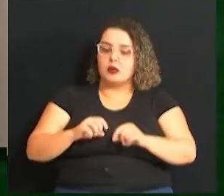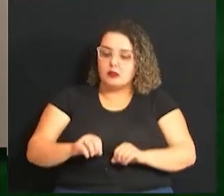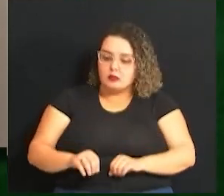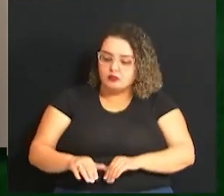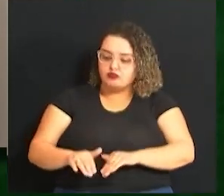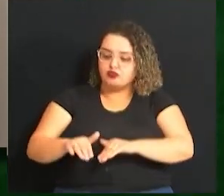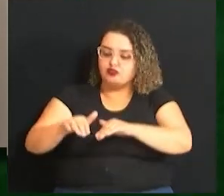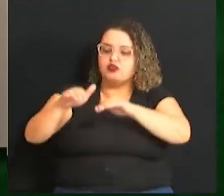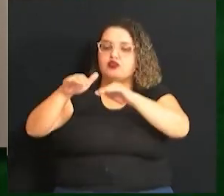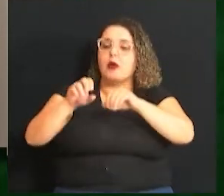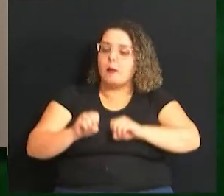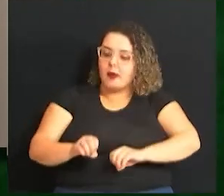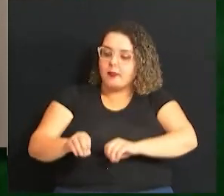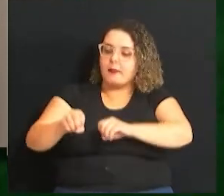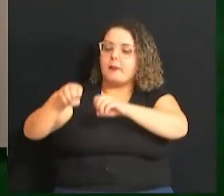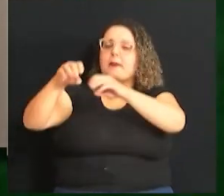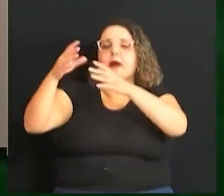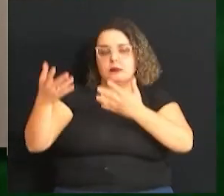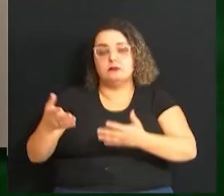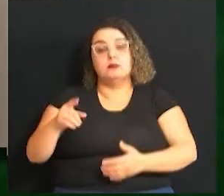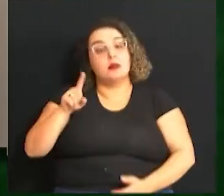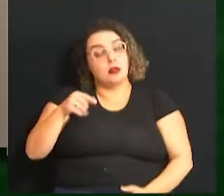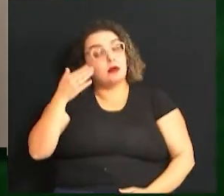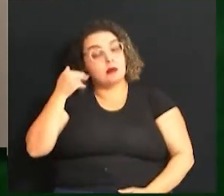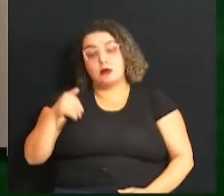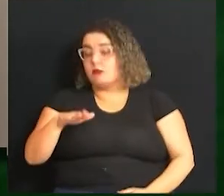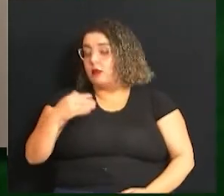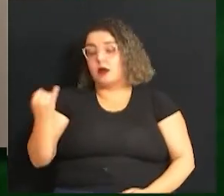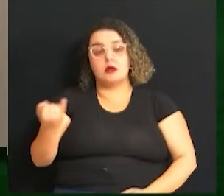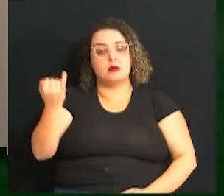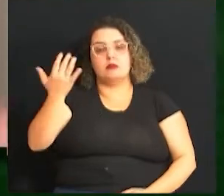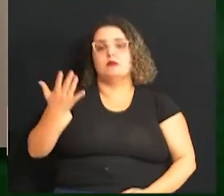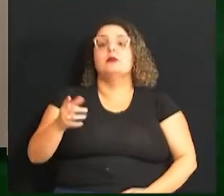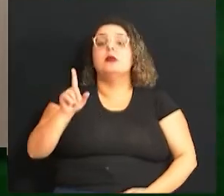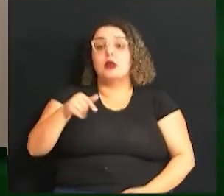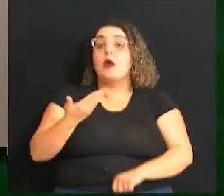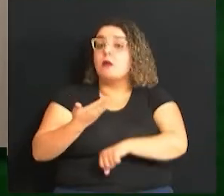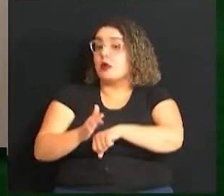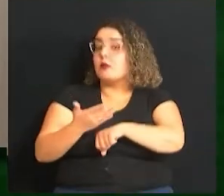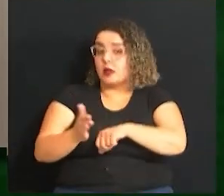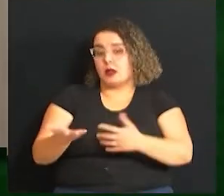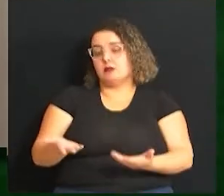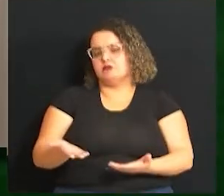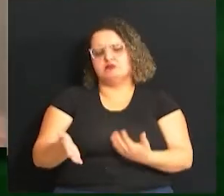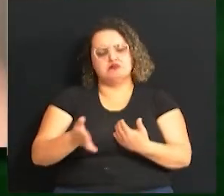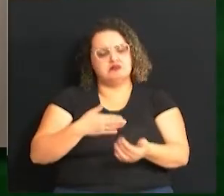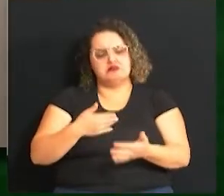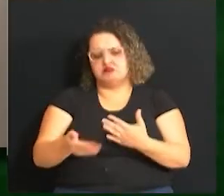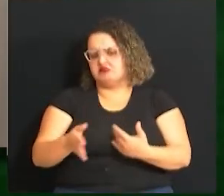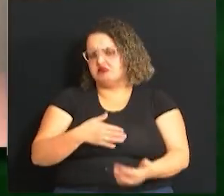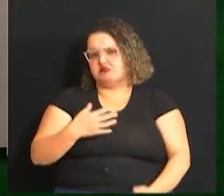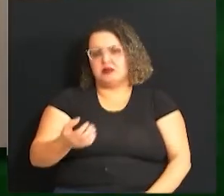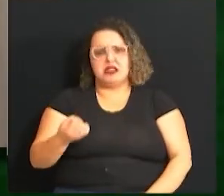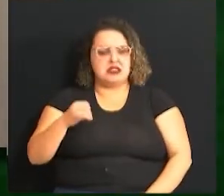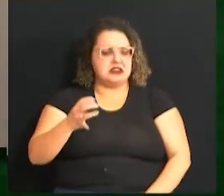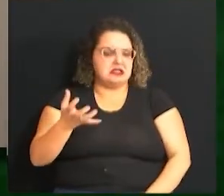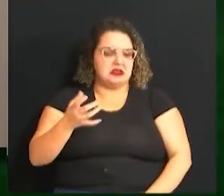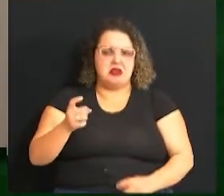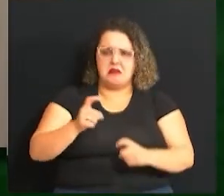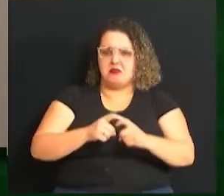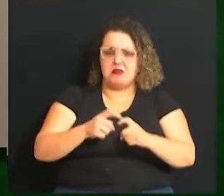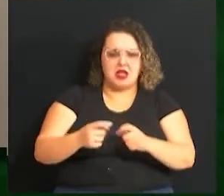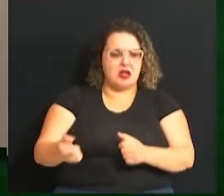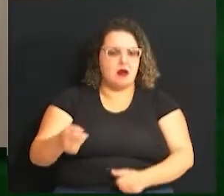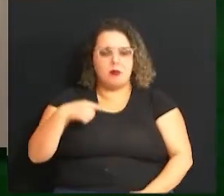toda a vida para isso. E é um dos saberes mais importantes, porque educa para a vida prática. Pouco importa se seu filho vai querer